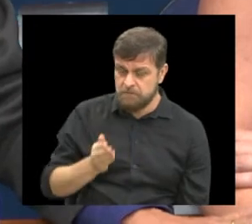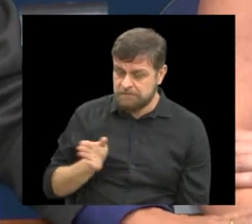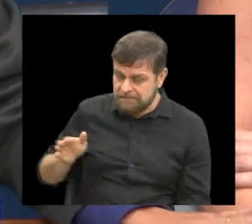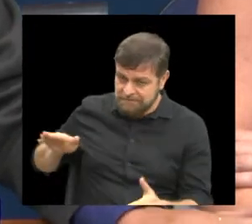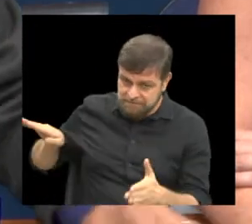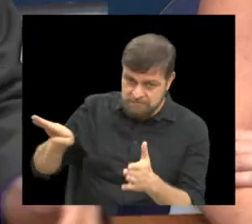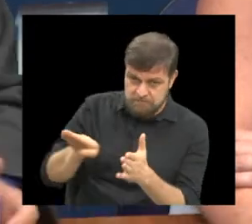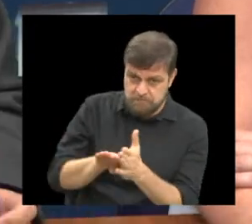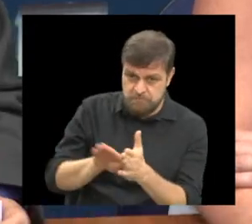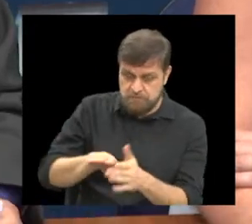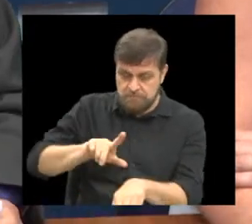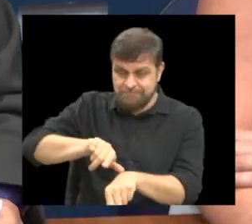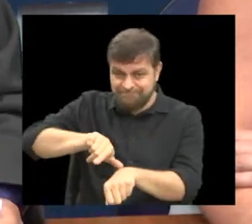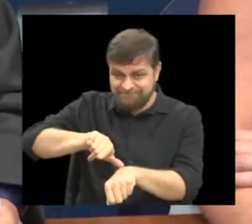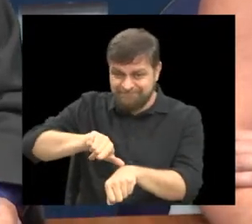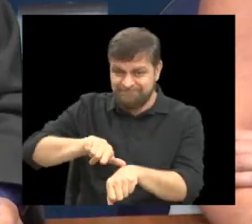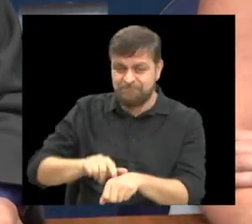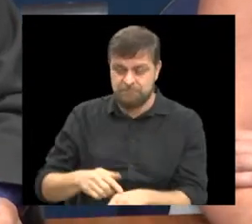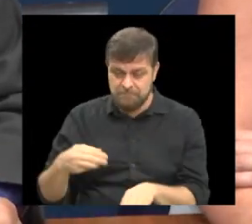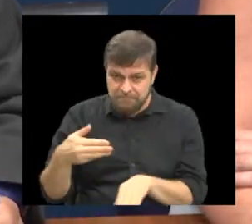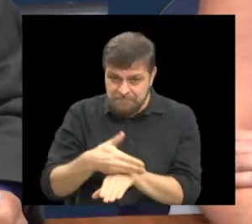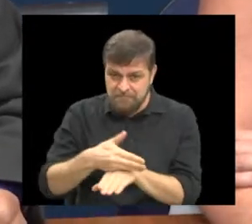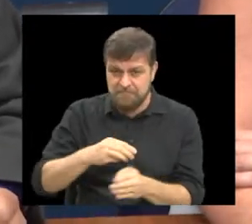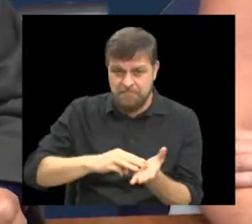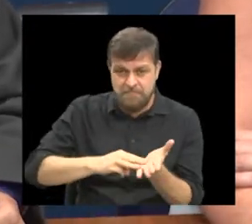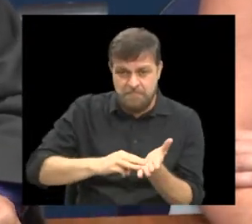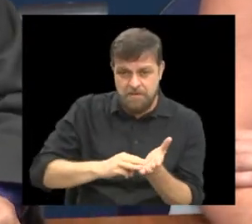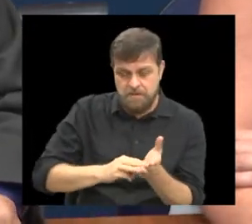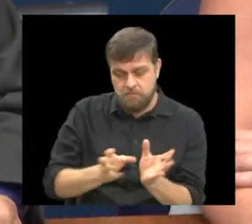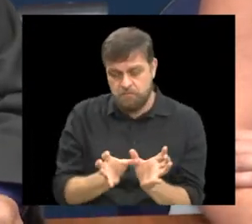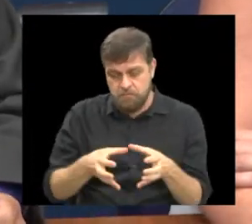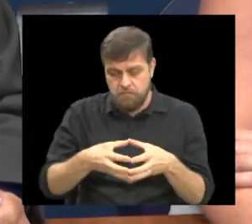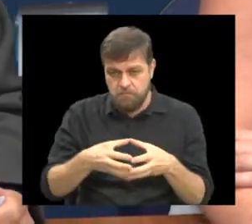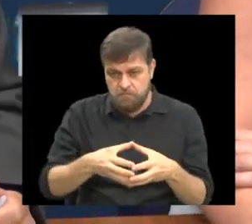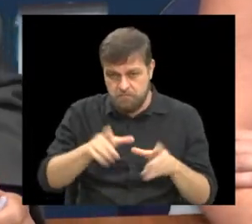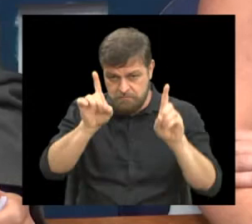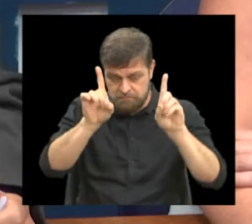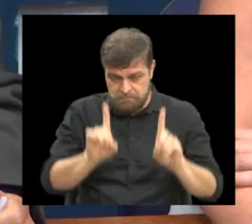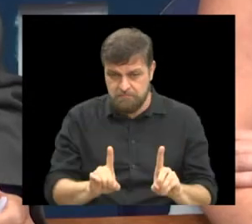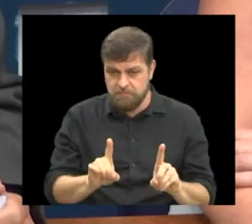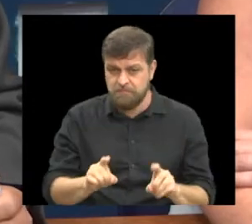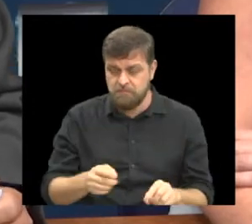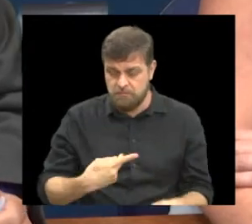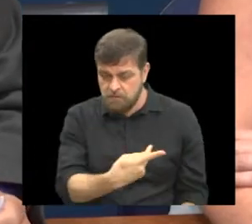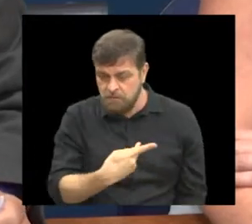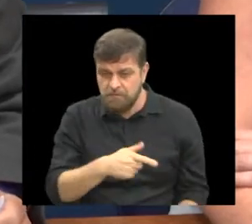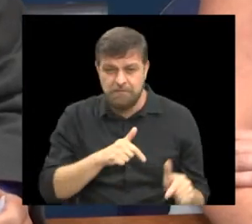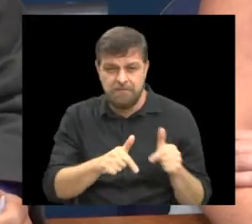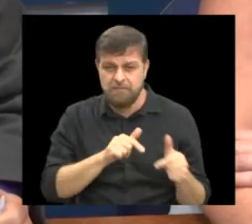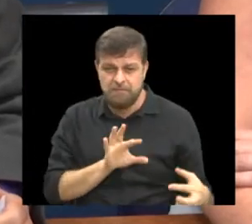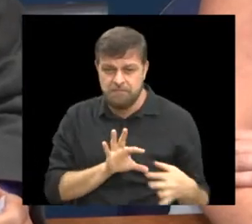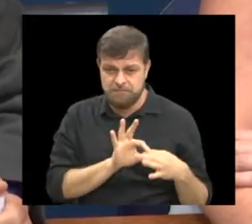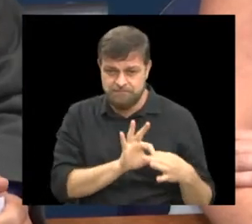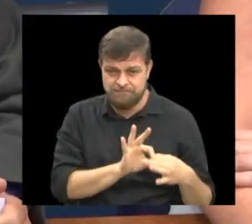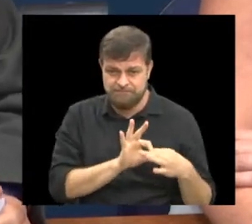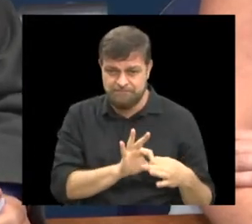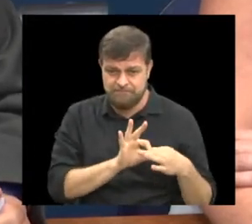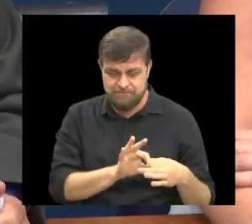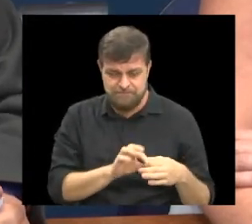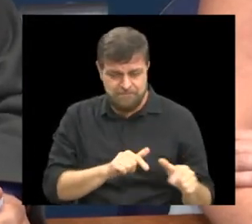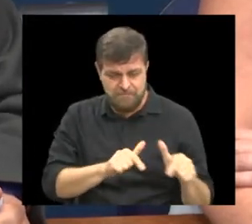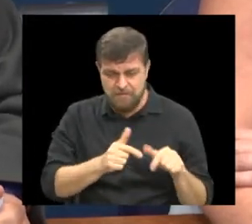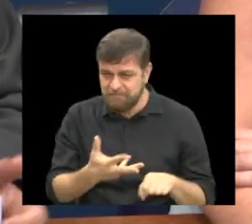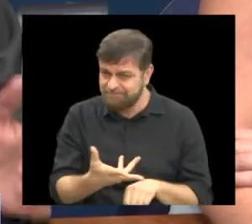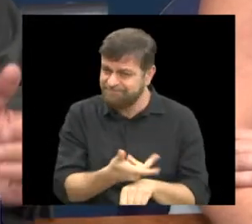cá também, que ele é membro dessa comissão, faz um trabalho espetacular junto comigo aqui. E eu tenho um carinho